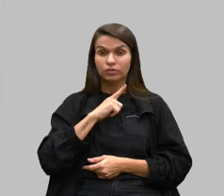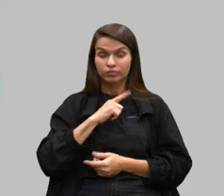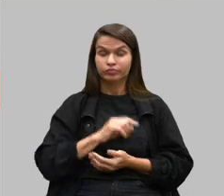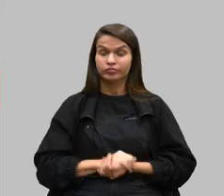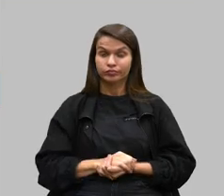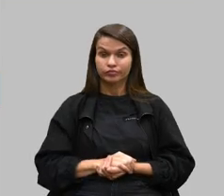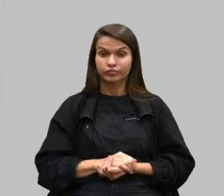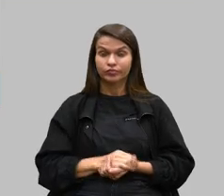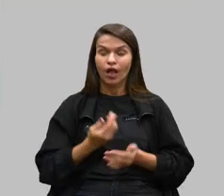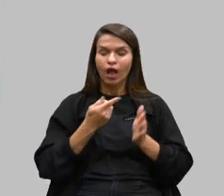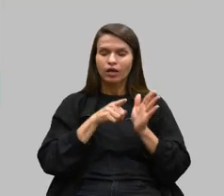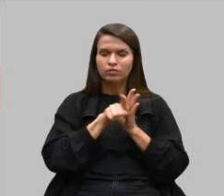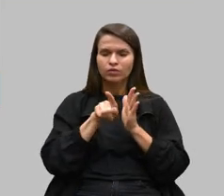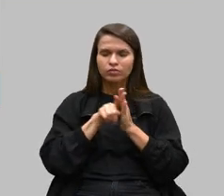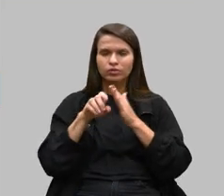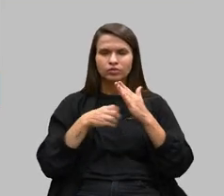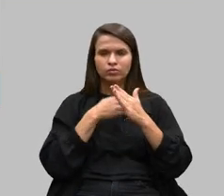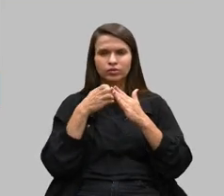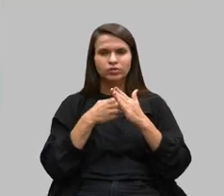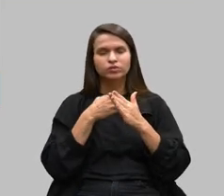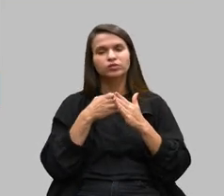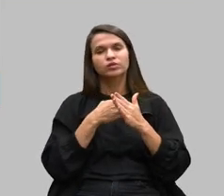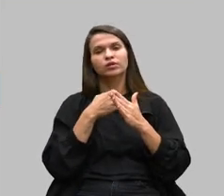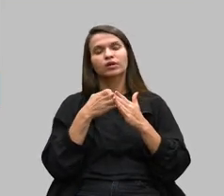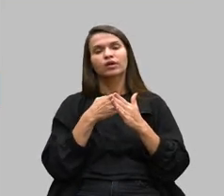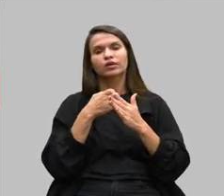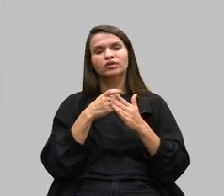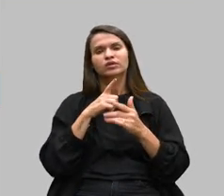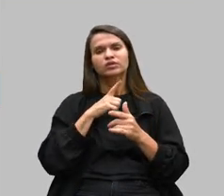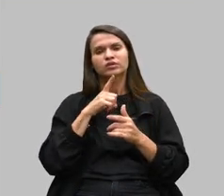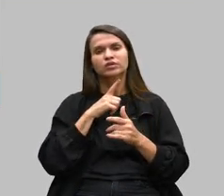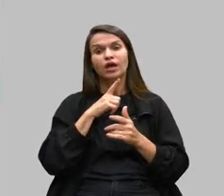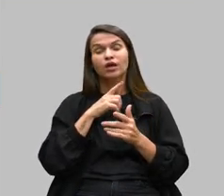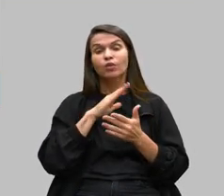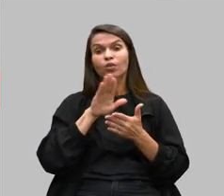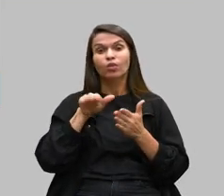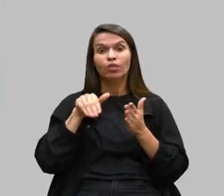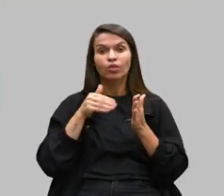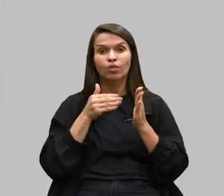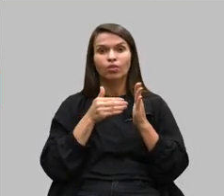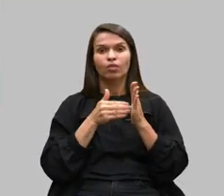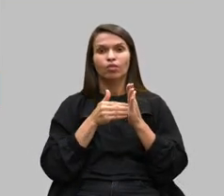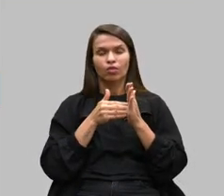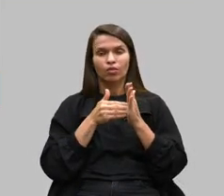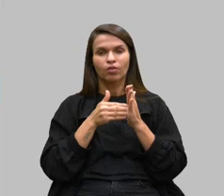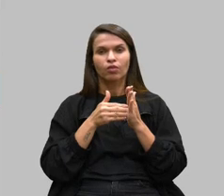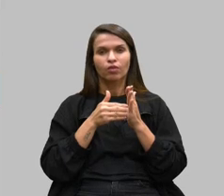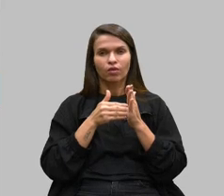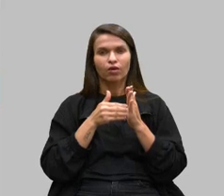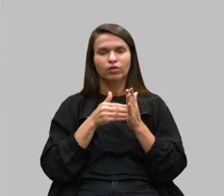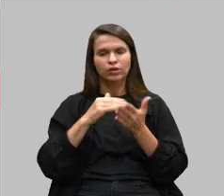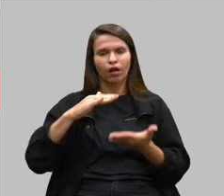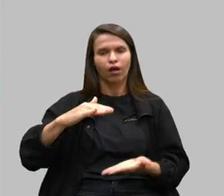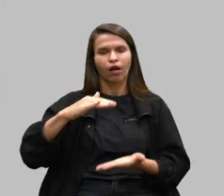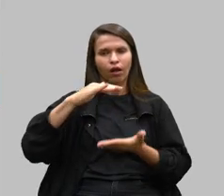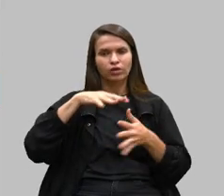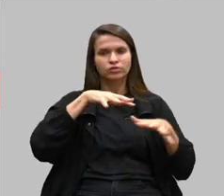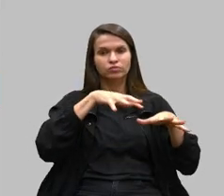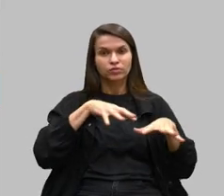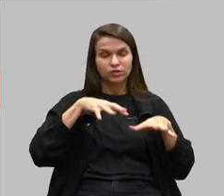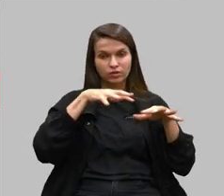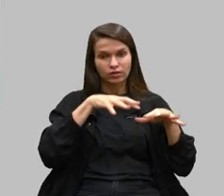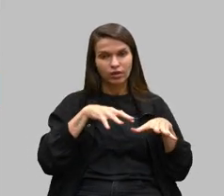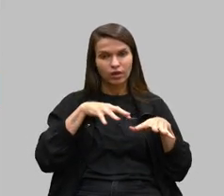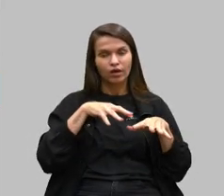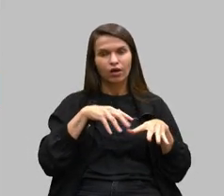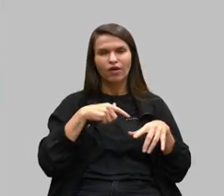das empresas que detém e todo esse esse essa carga de minério é eu vou